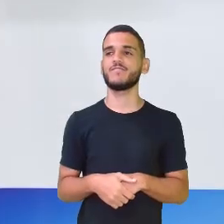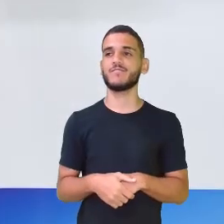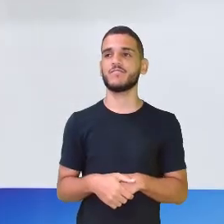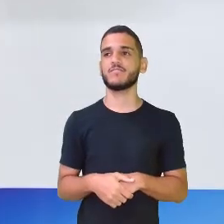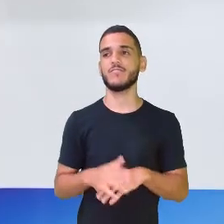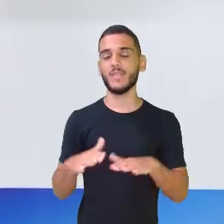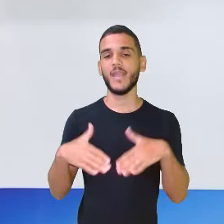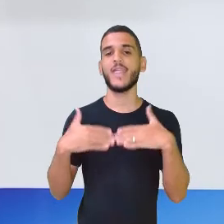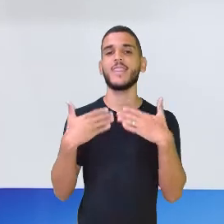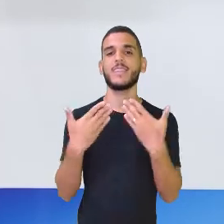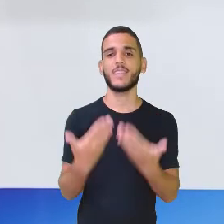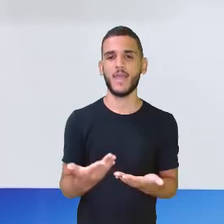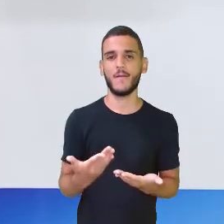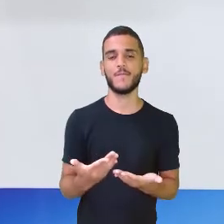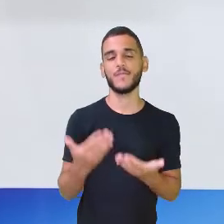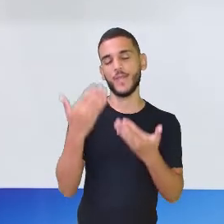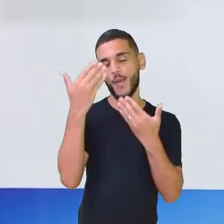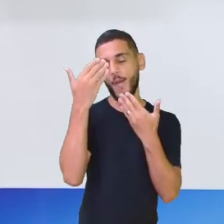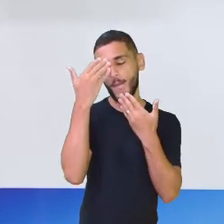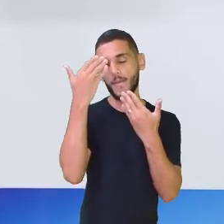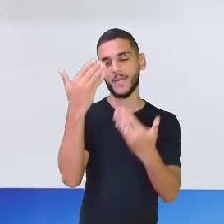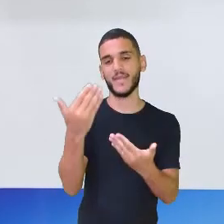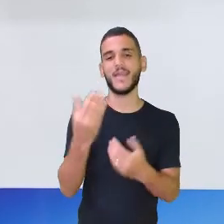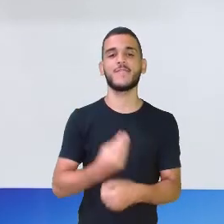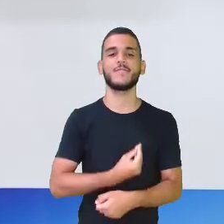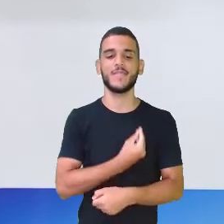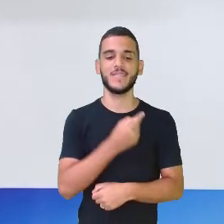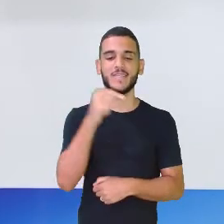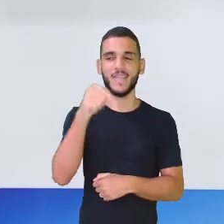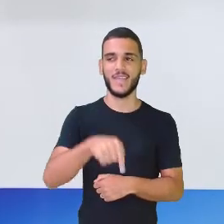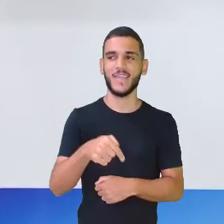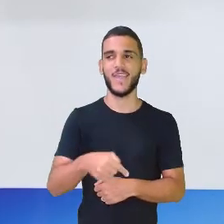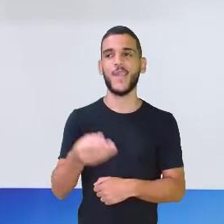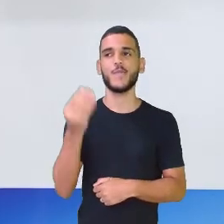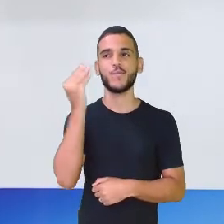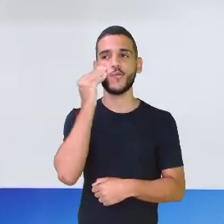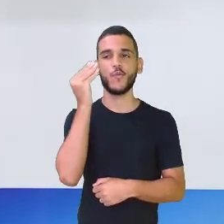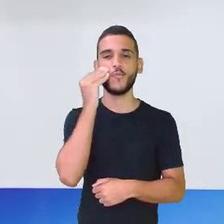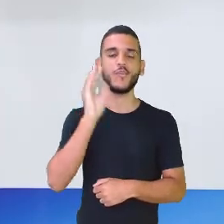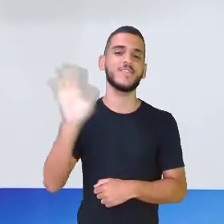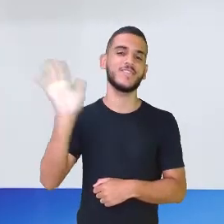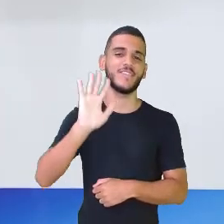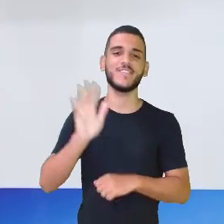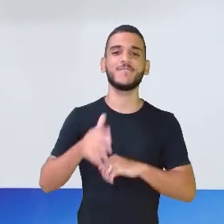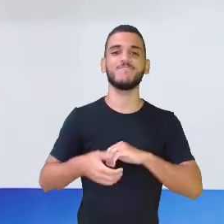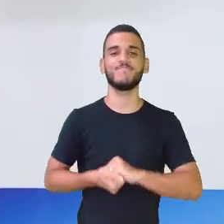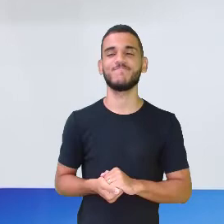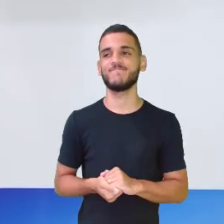queridos, muito obrigado pela presença de vocês. Um beijo grande e até a próxima.